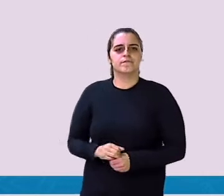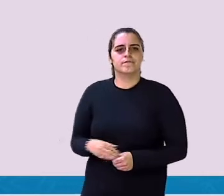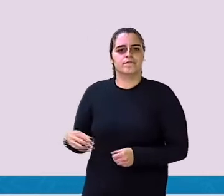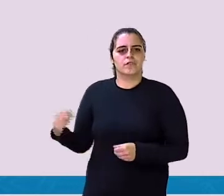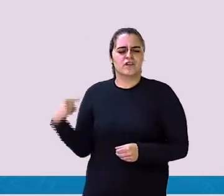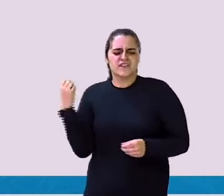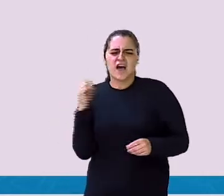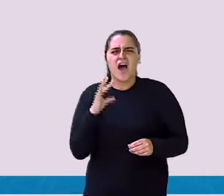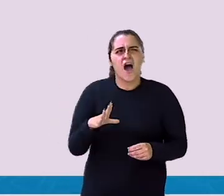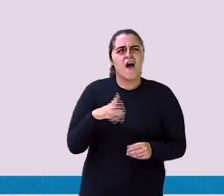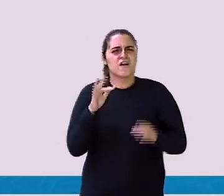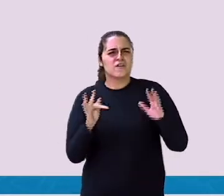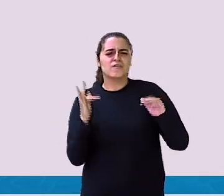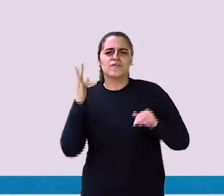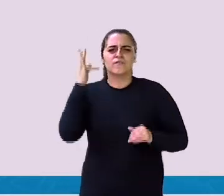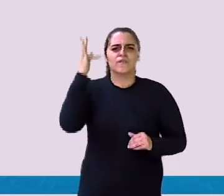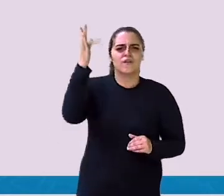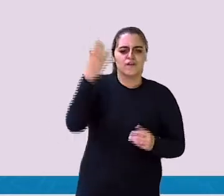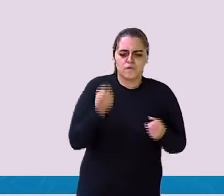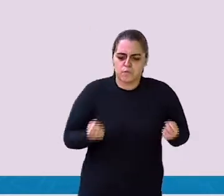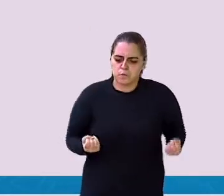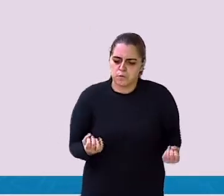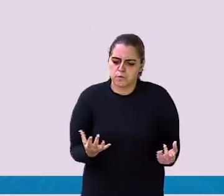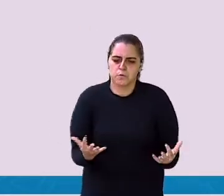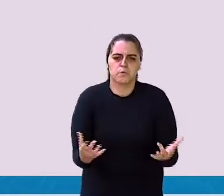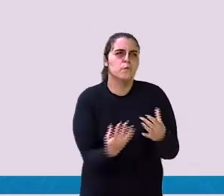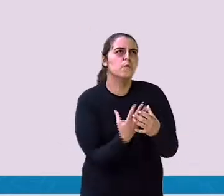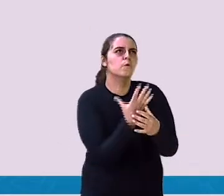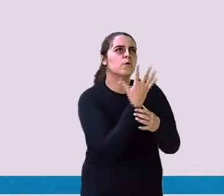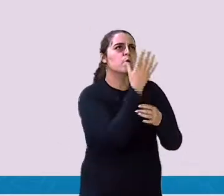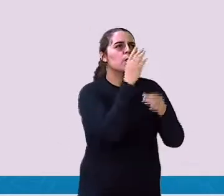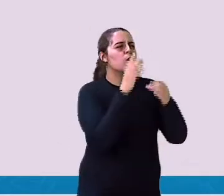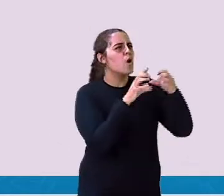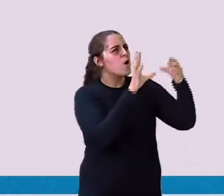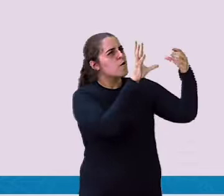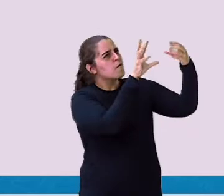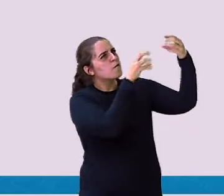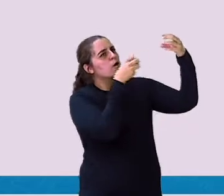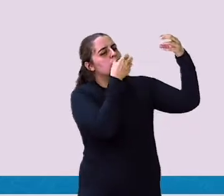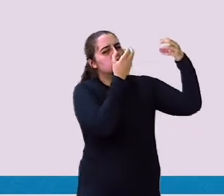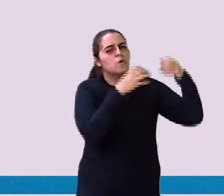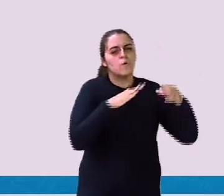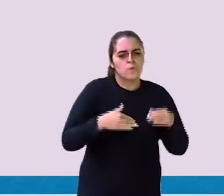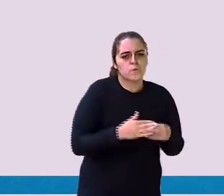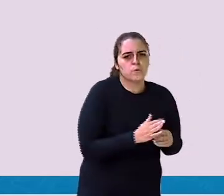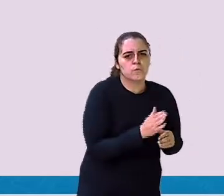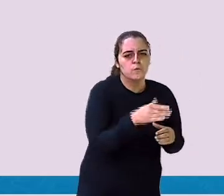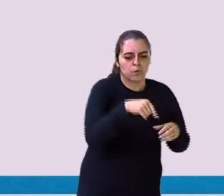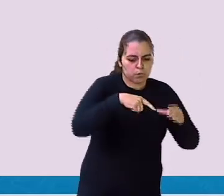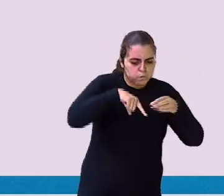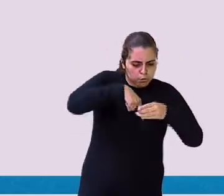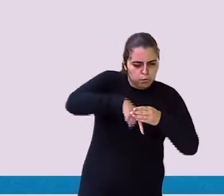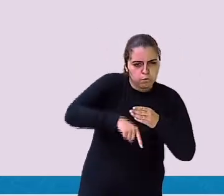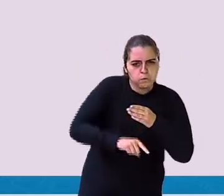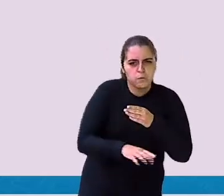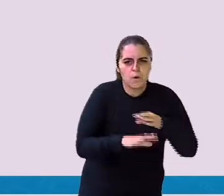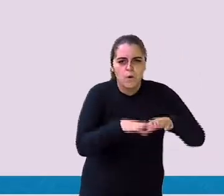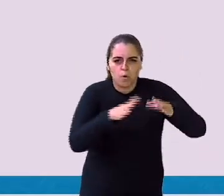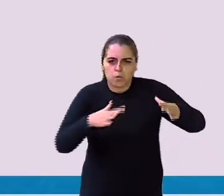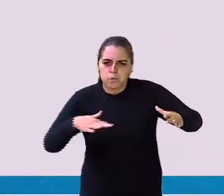Será que no futuro haverá flores Será que os peixes vão estar no mar